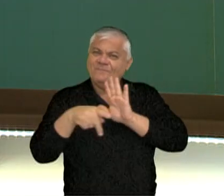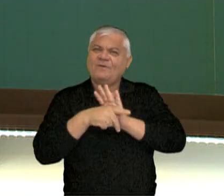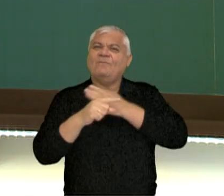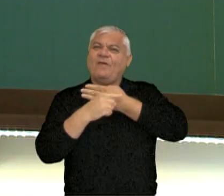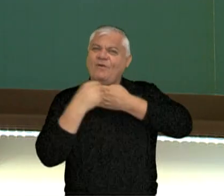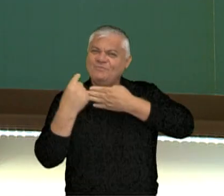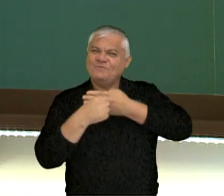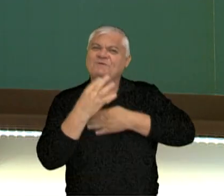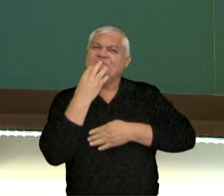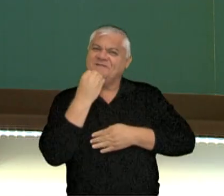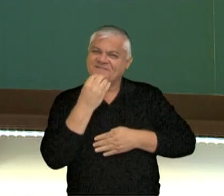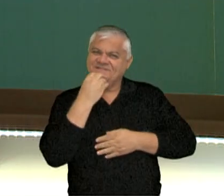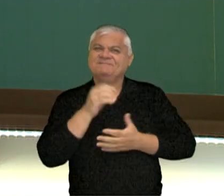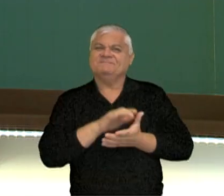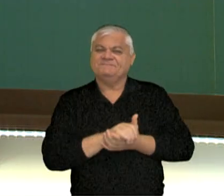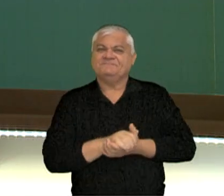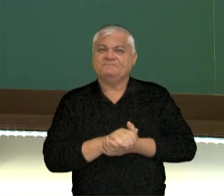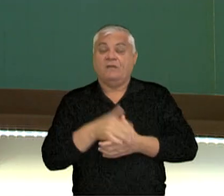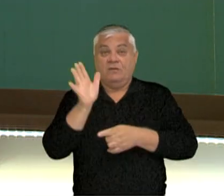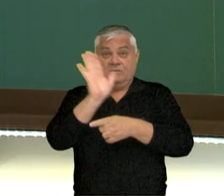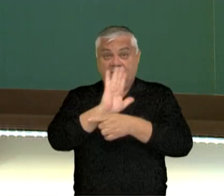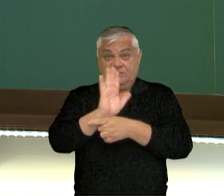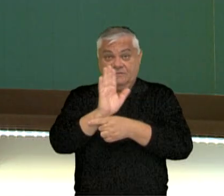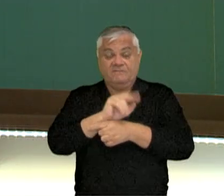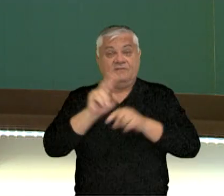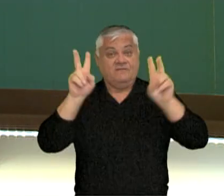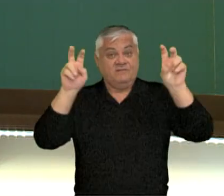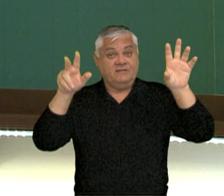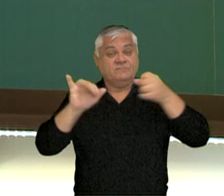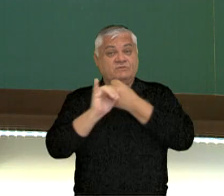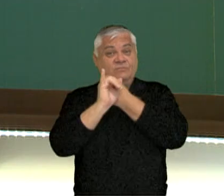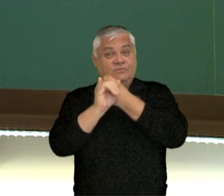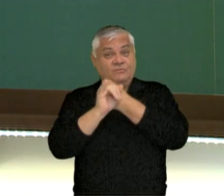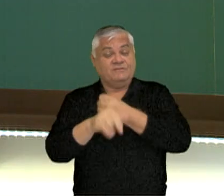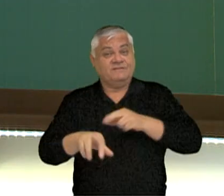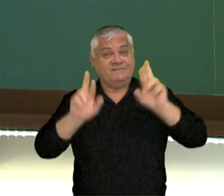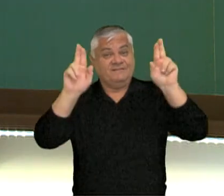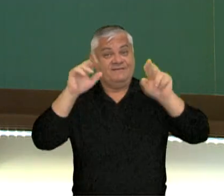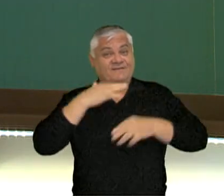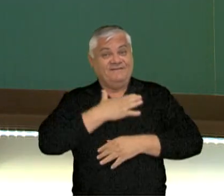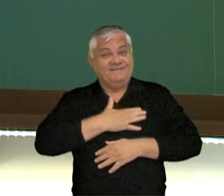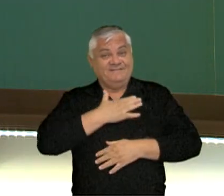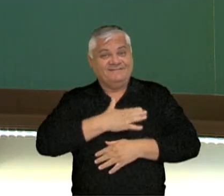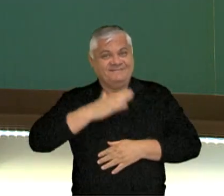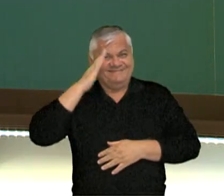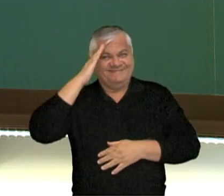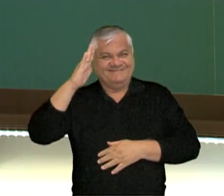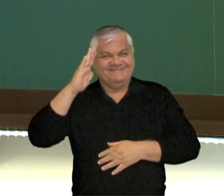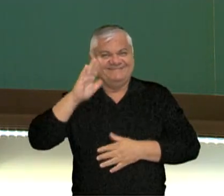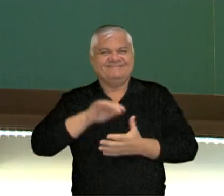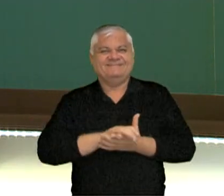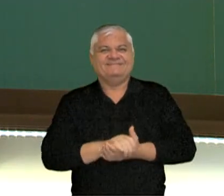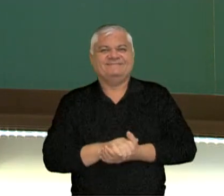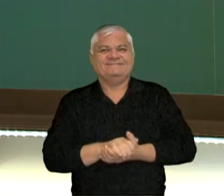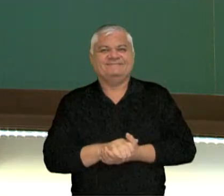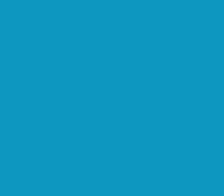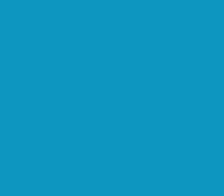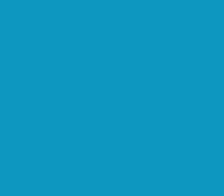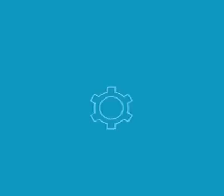machadiana. Nesse vídeo, falamos sobre conto. Espero que vocês tenham gostado e até breve.